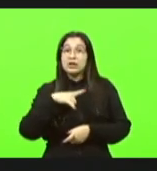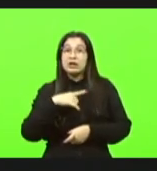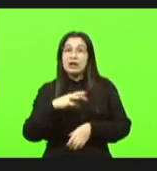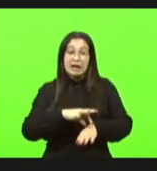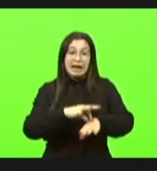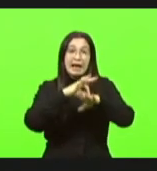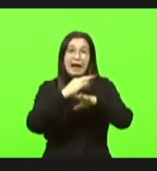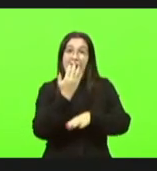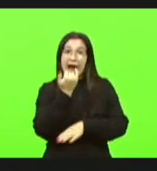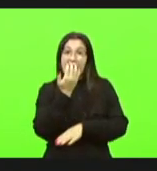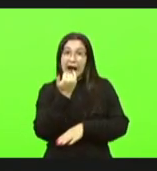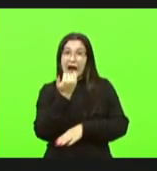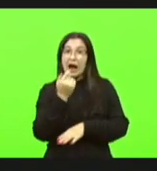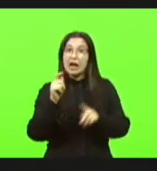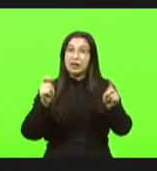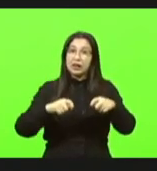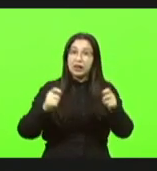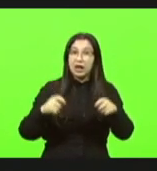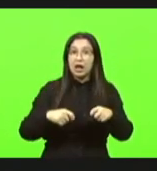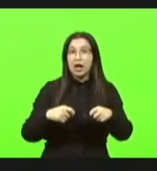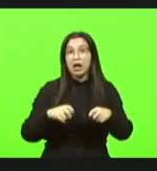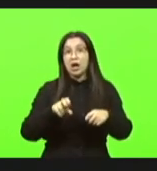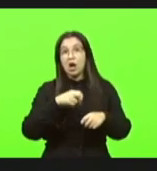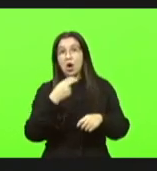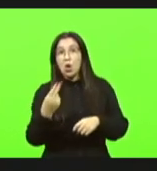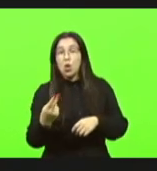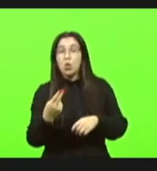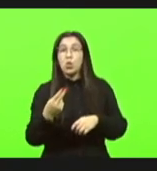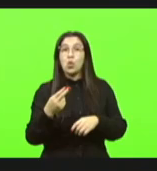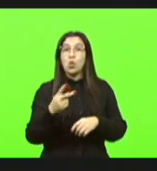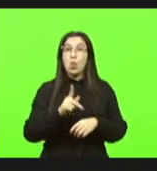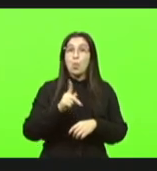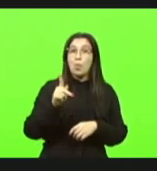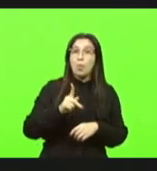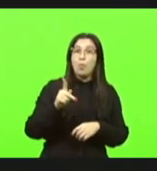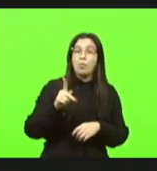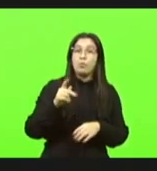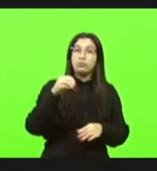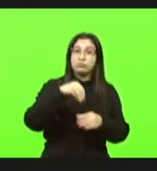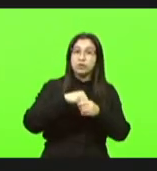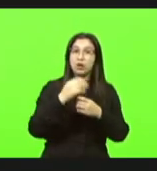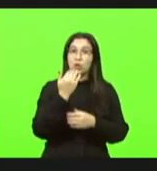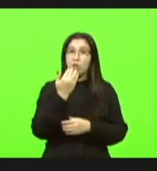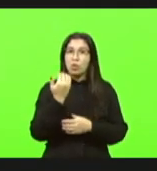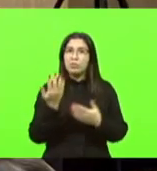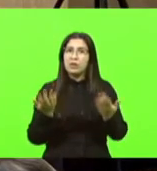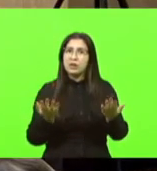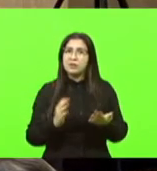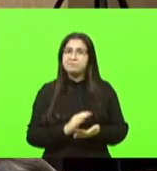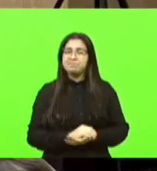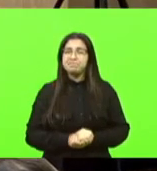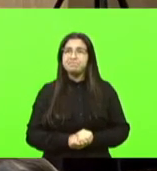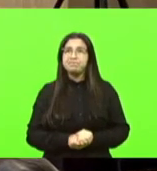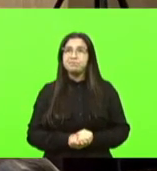proteína na sua dieta e essa é verdade Aproveita e